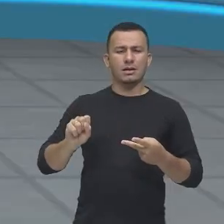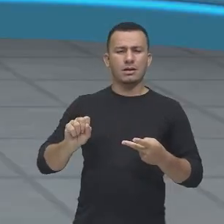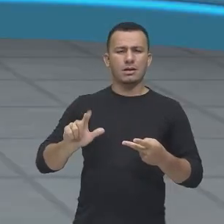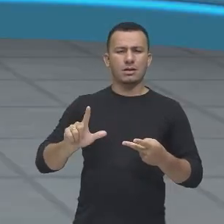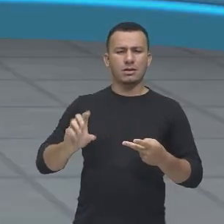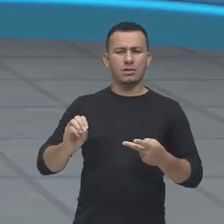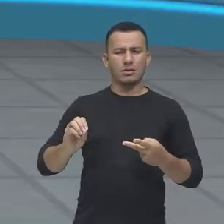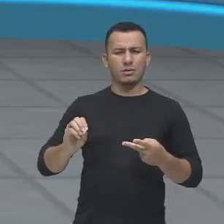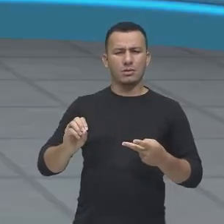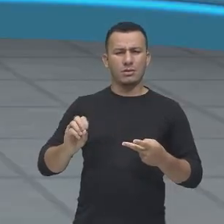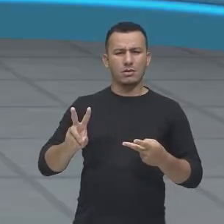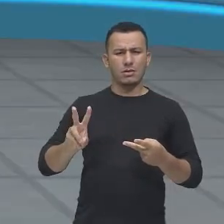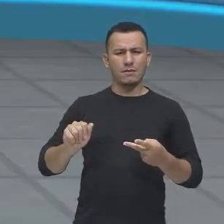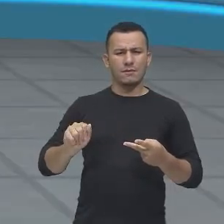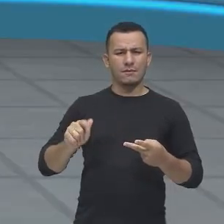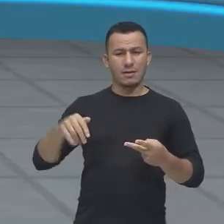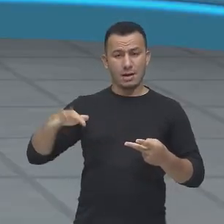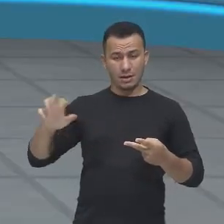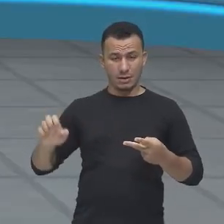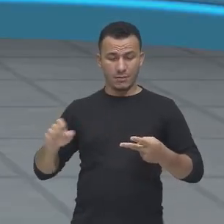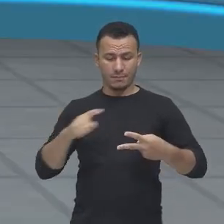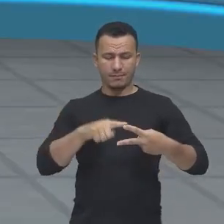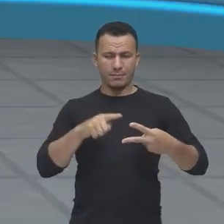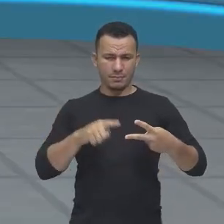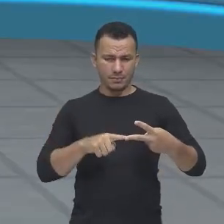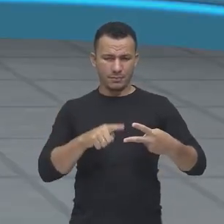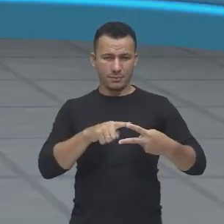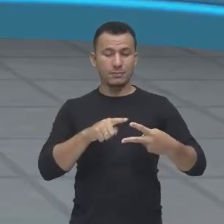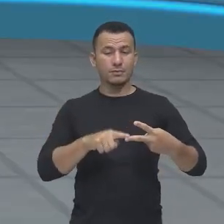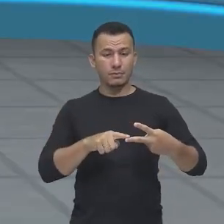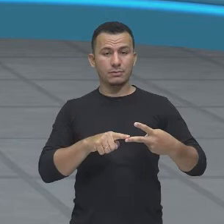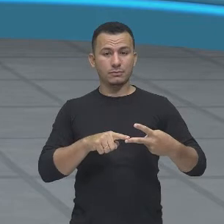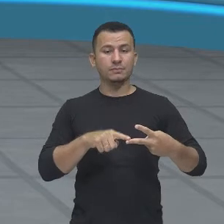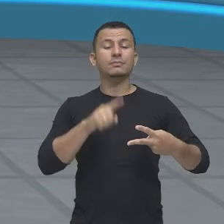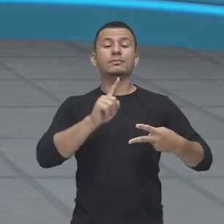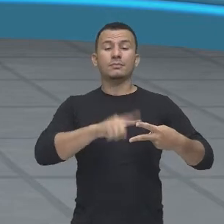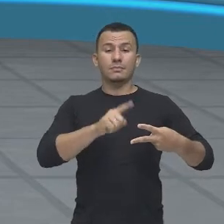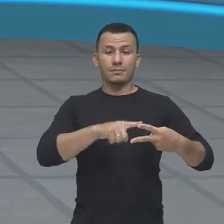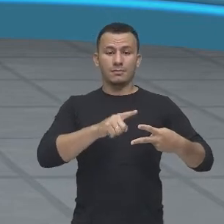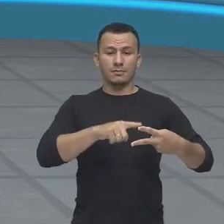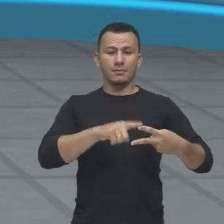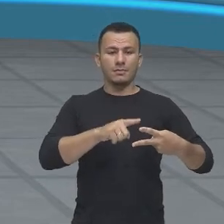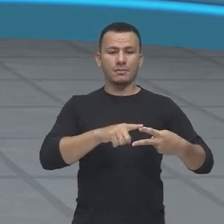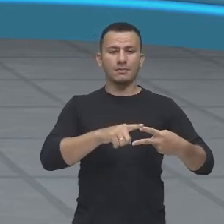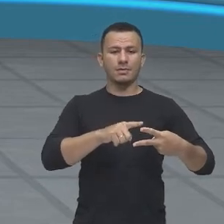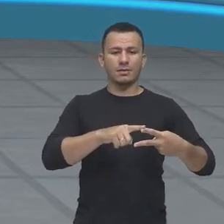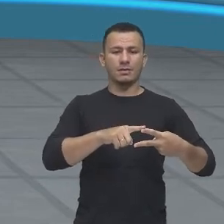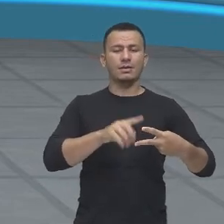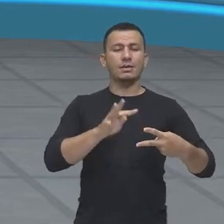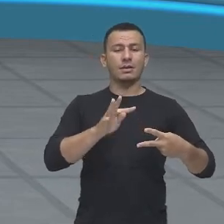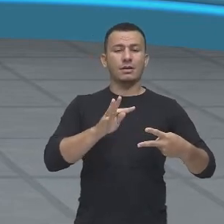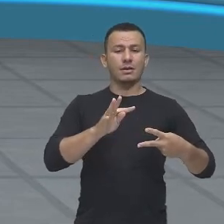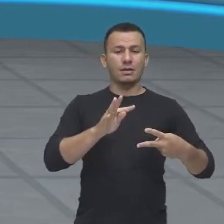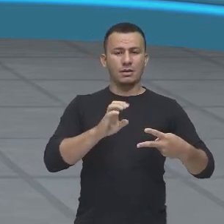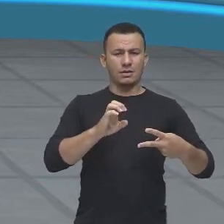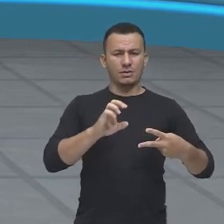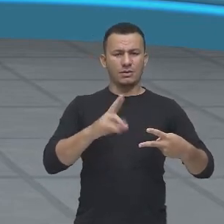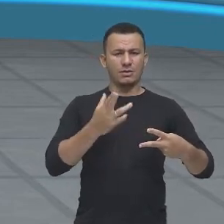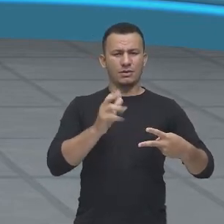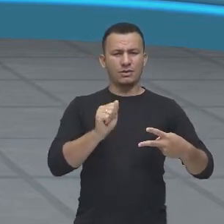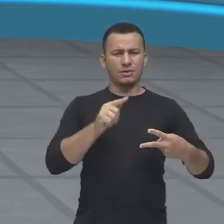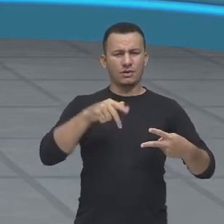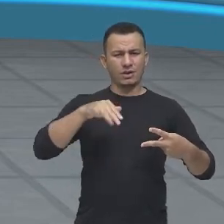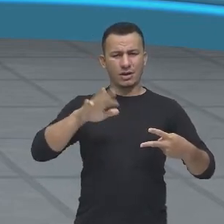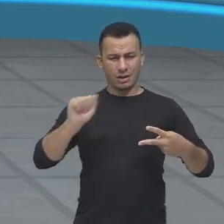A gente já tem um nome mais específico para falar sobre esse país, que é a Tchequia, né? Hoje em dia se chama Tchequia